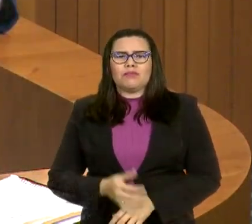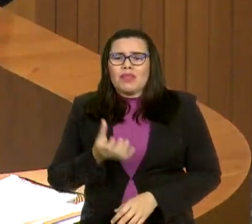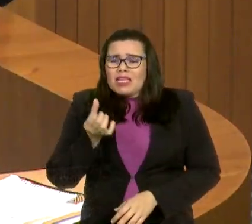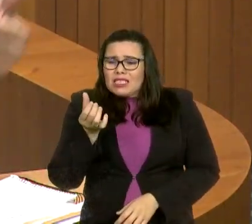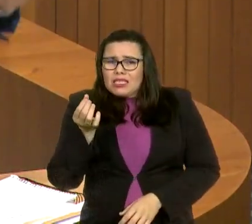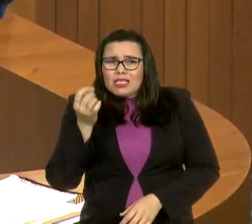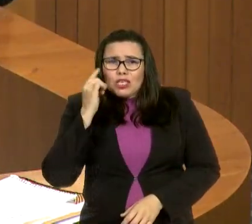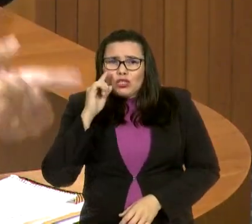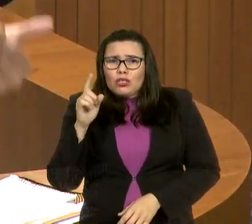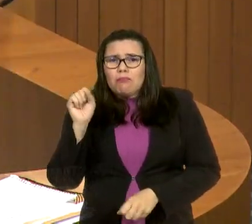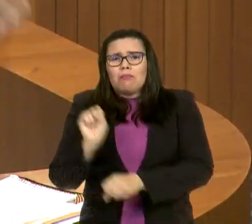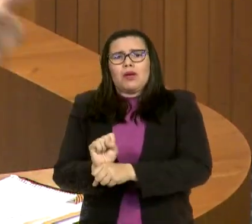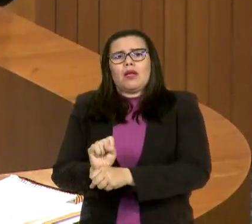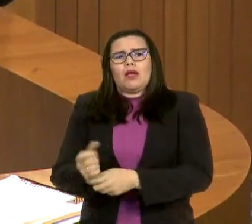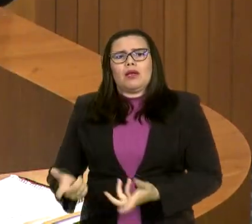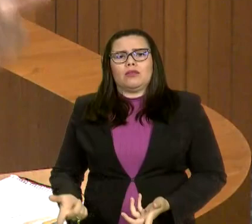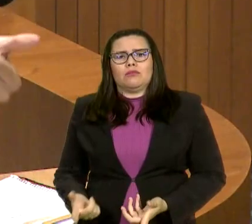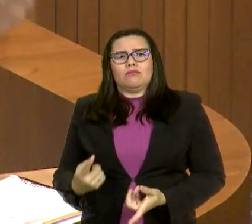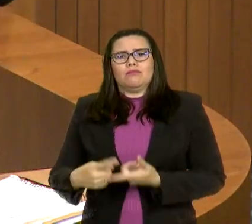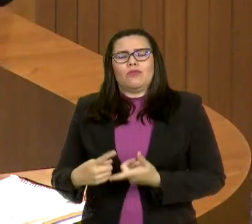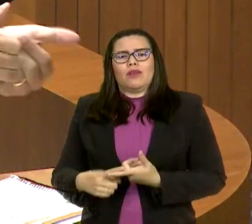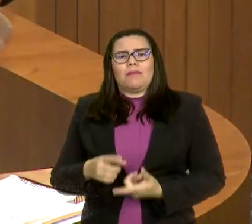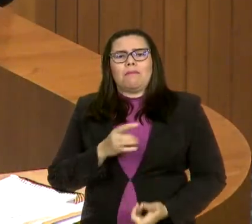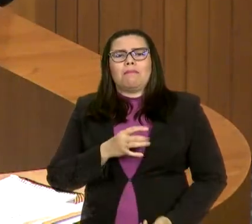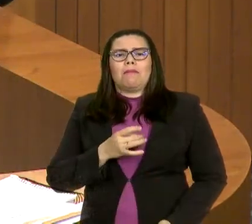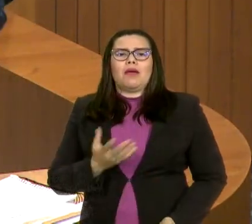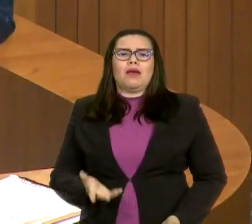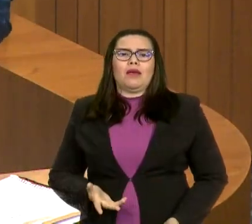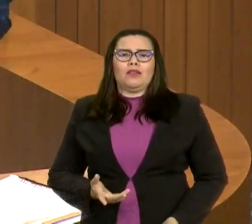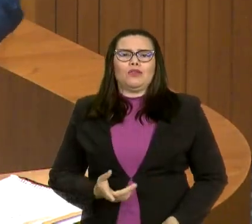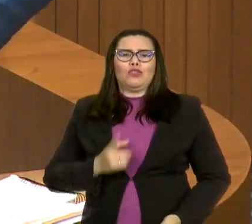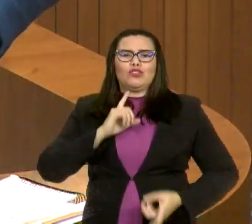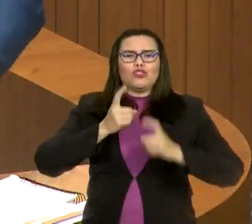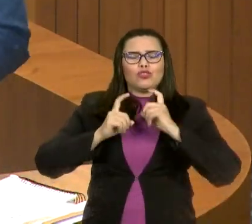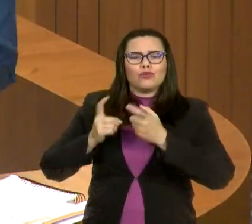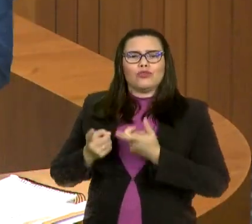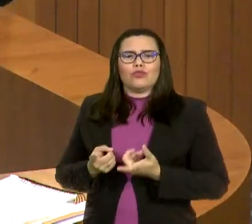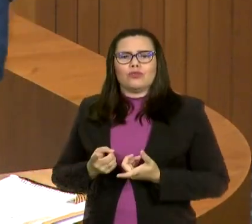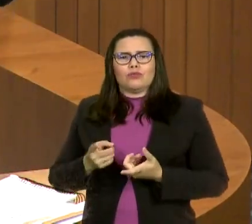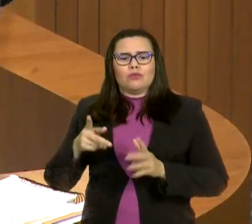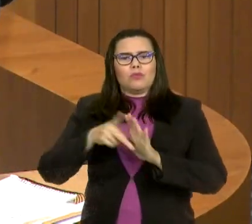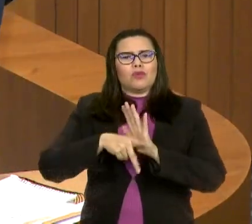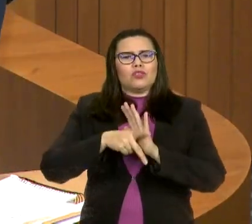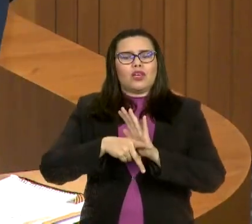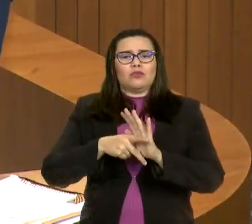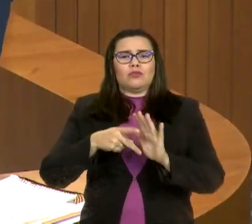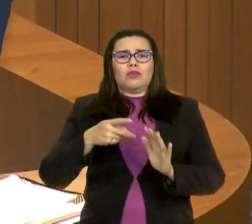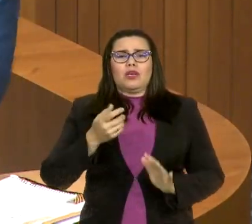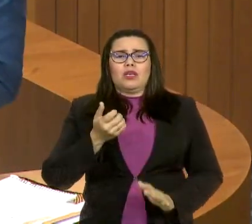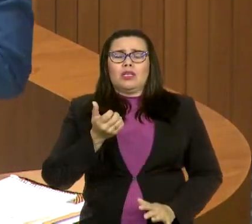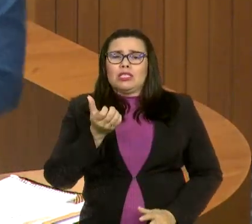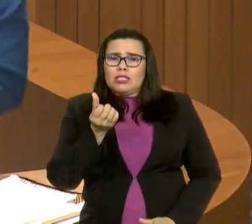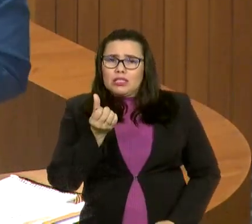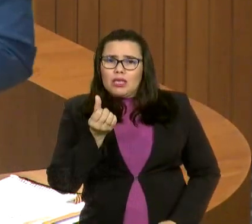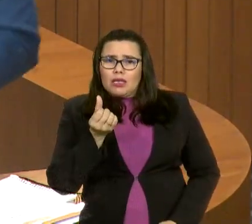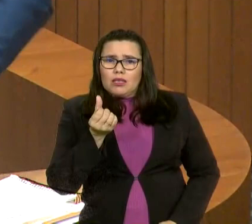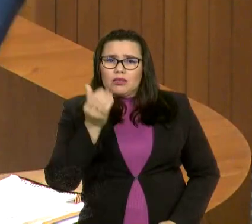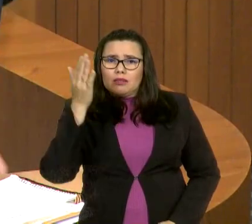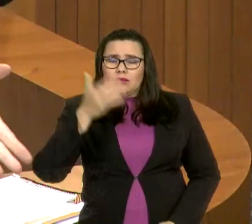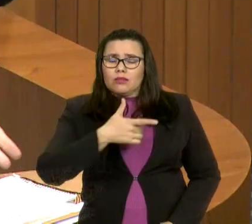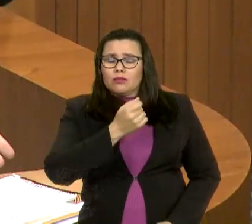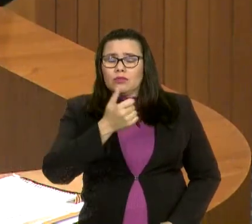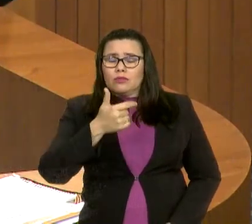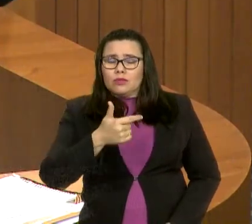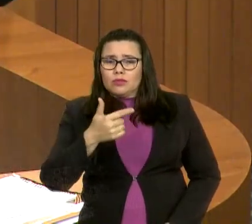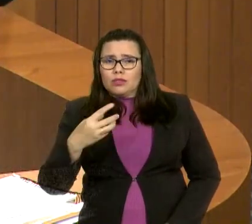quê? Porque estão com medo de debater o projeto 6 de 2023, que trata sobre pessoas trans. Então, vão ficar amarrando